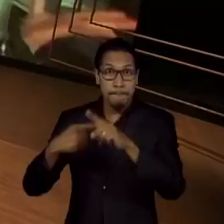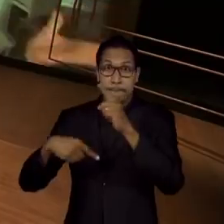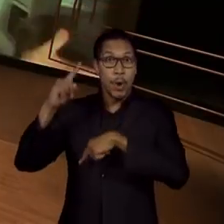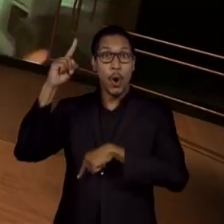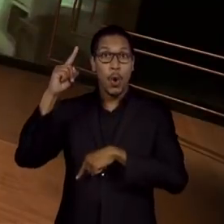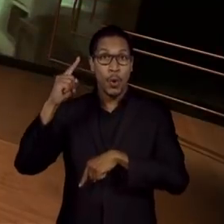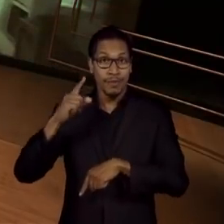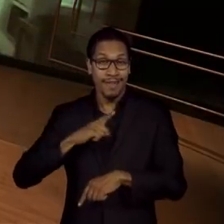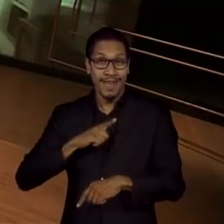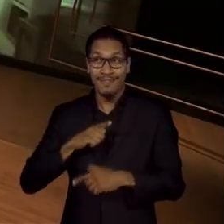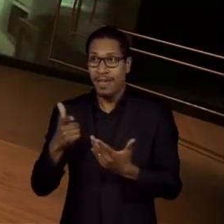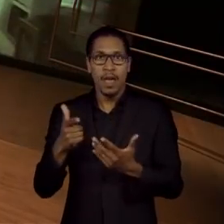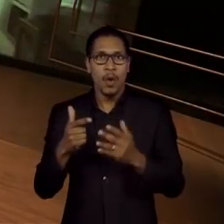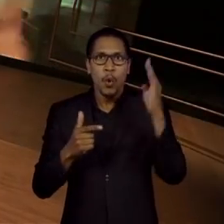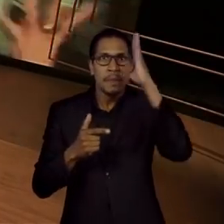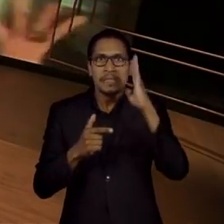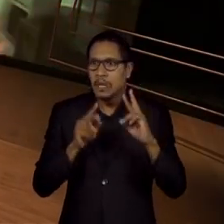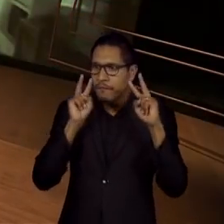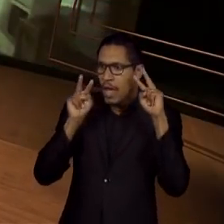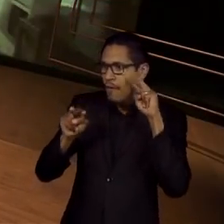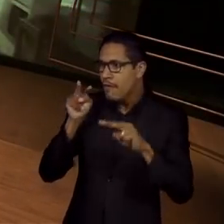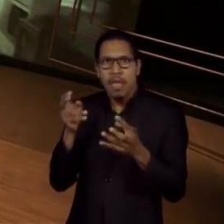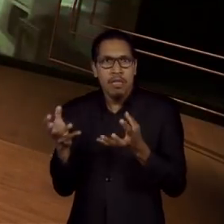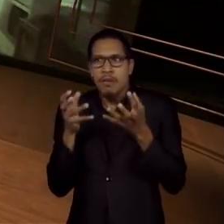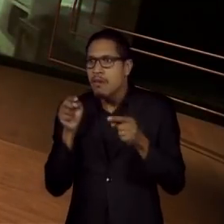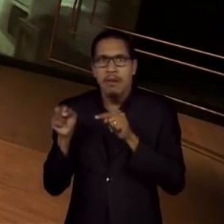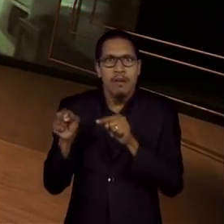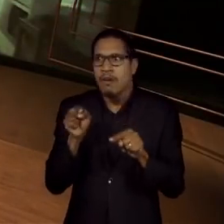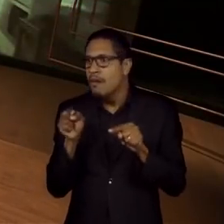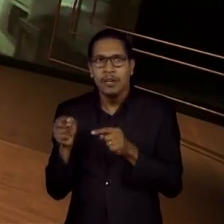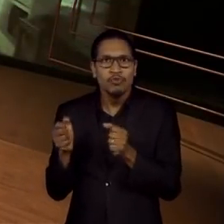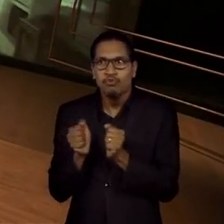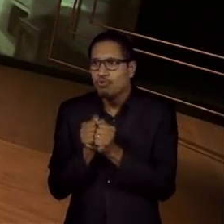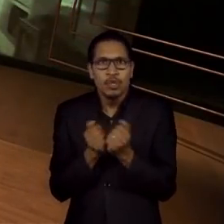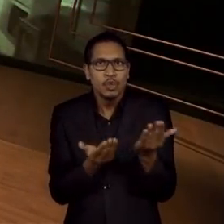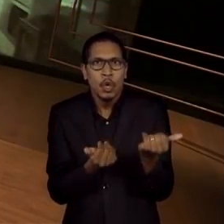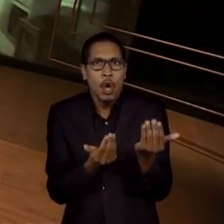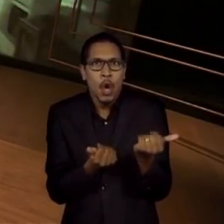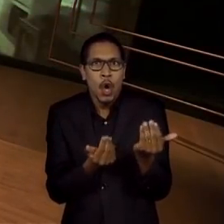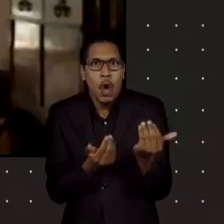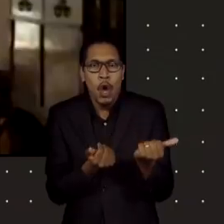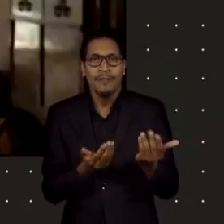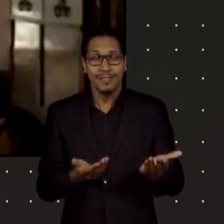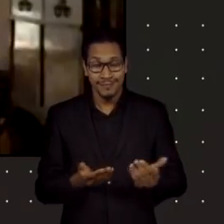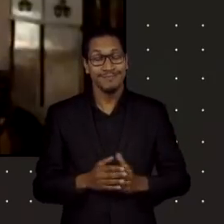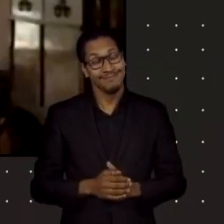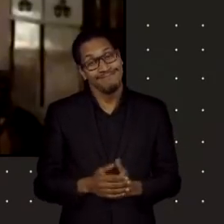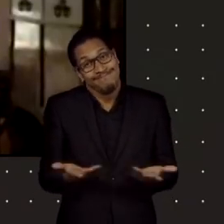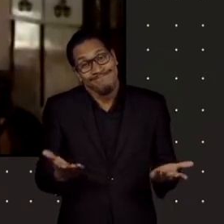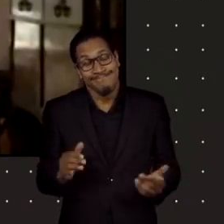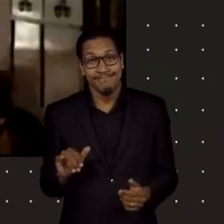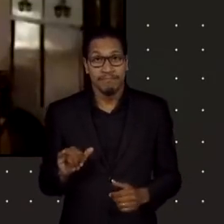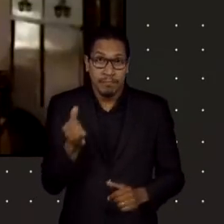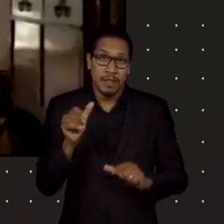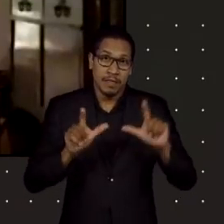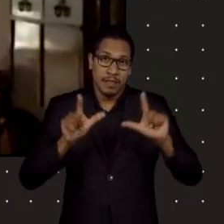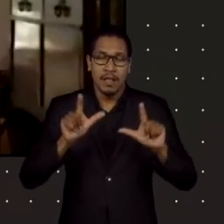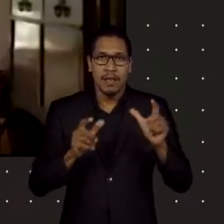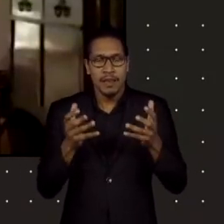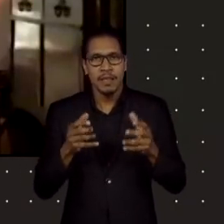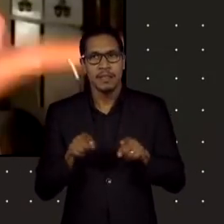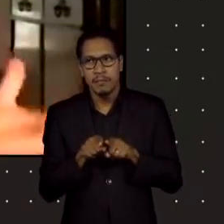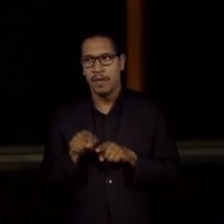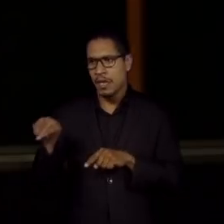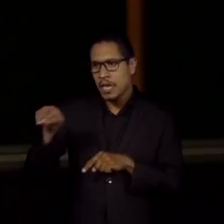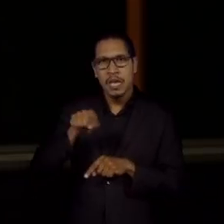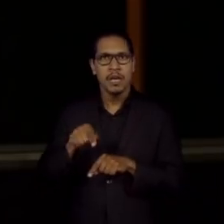Brasil, e a trazer toda a juventude conosco. E eles queriam que nós tivéssemos uma participação política